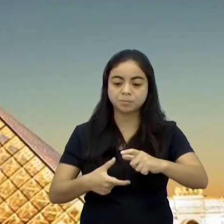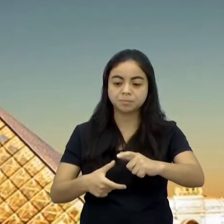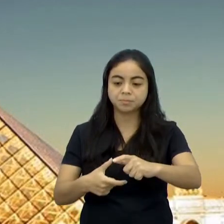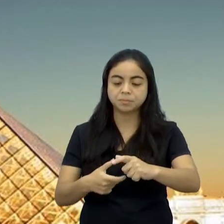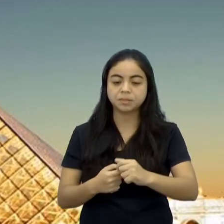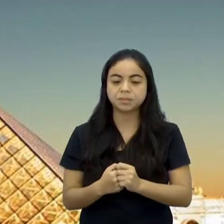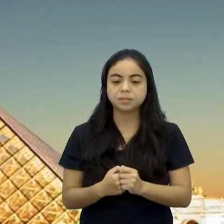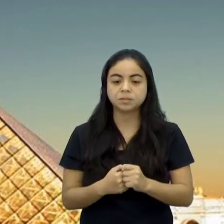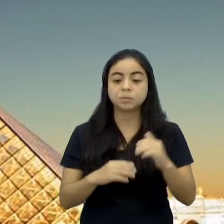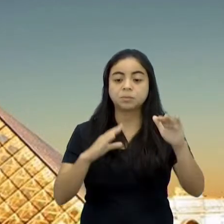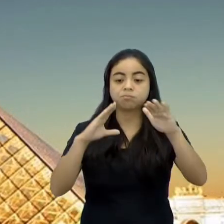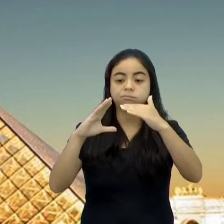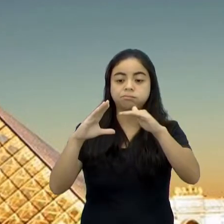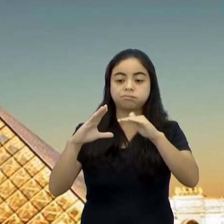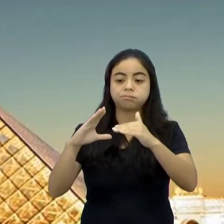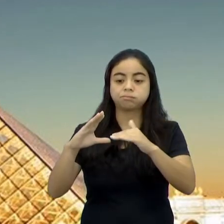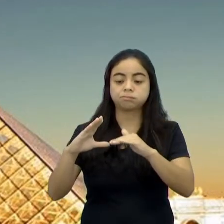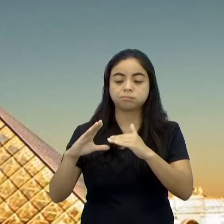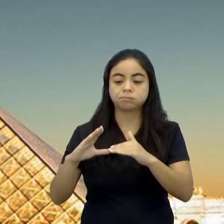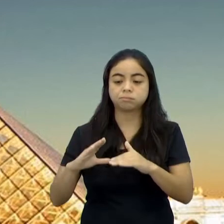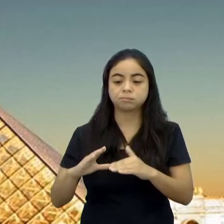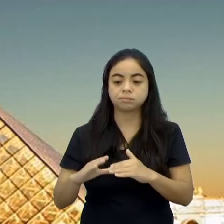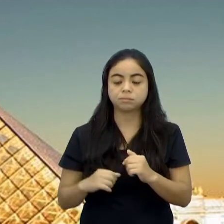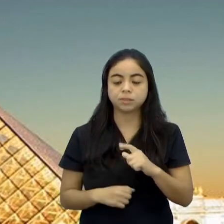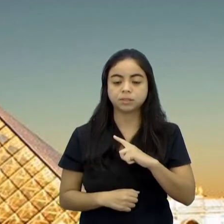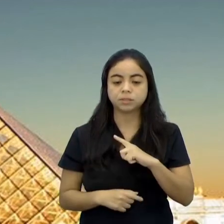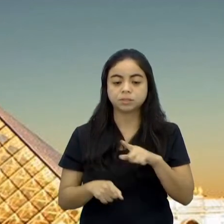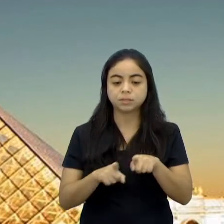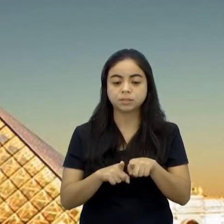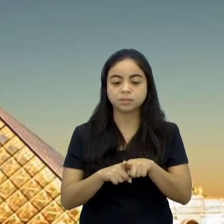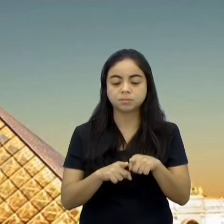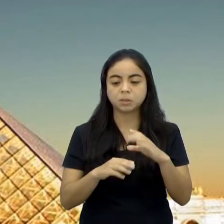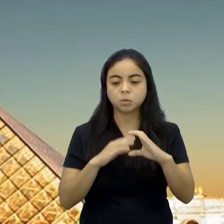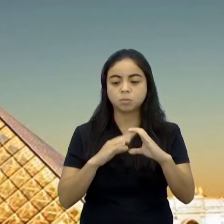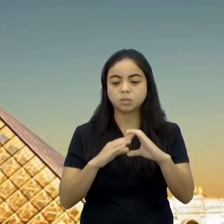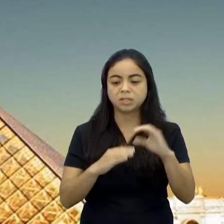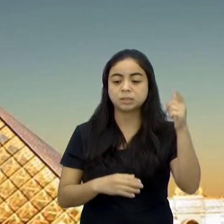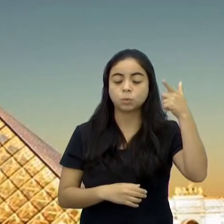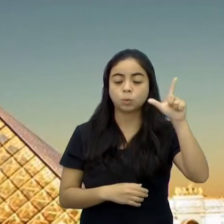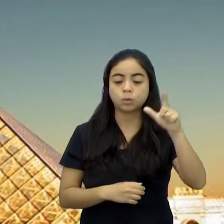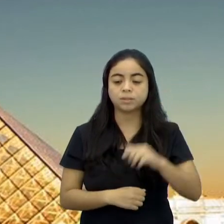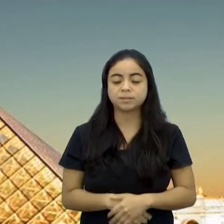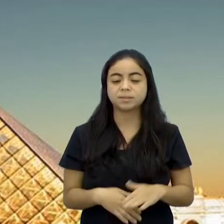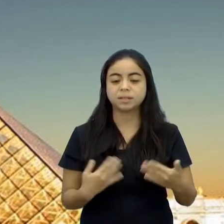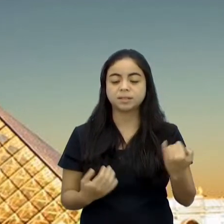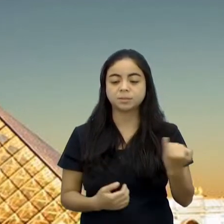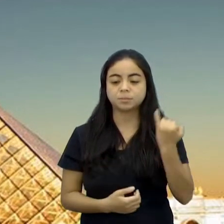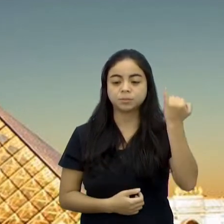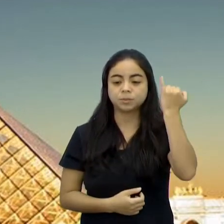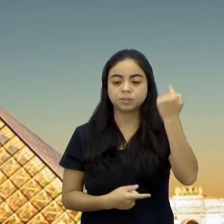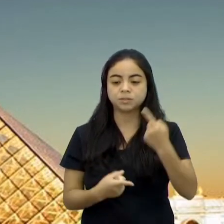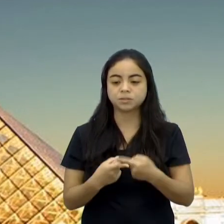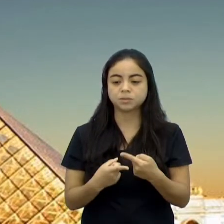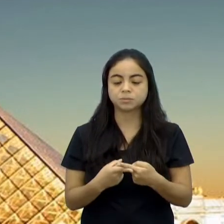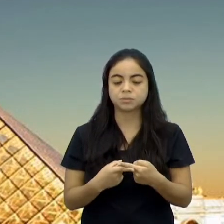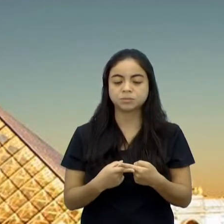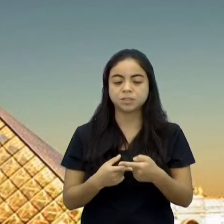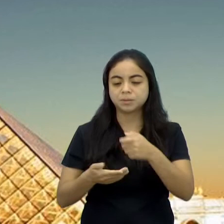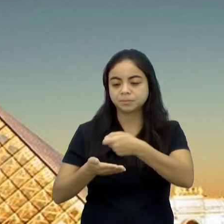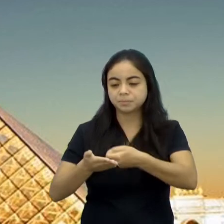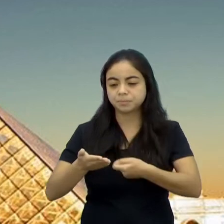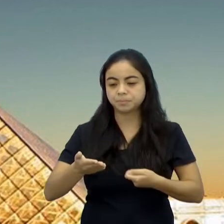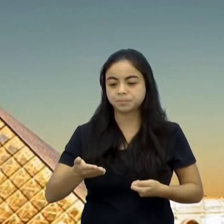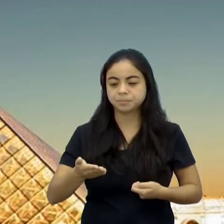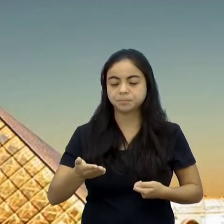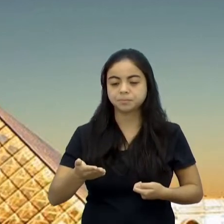pelos e-mails, né? Tinham outras formas de se comunicar, e é importante isso porque neste texto que você acabou de ler, que está